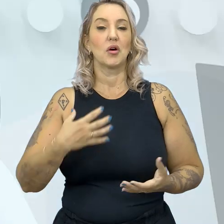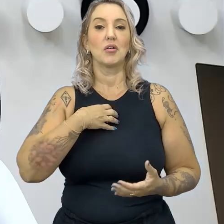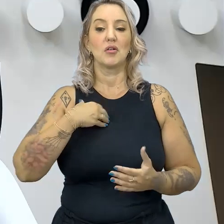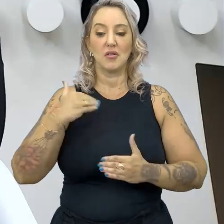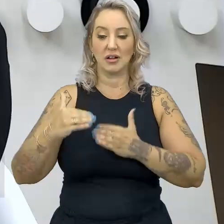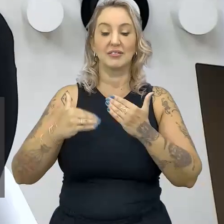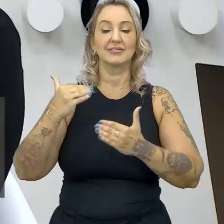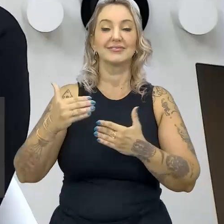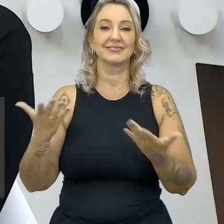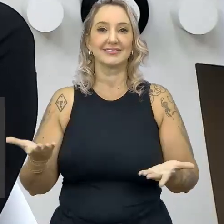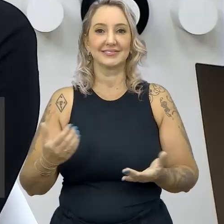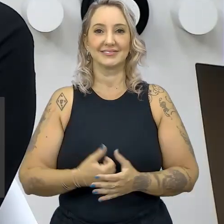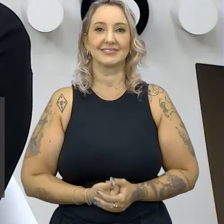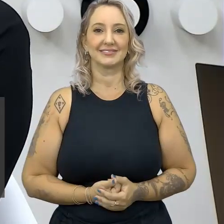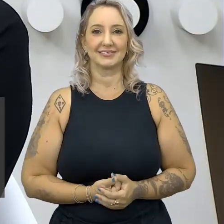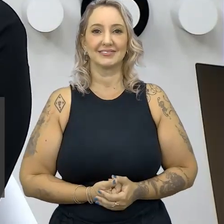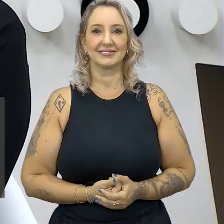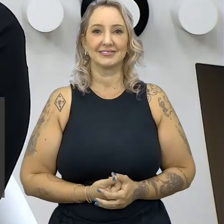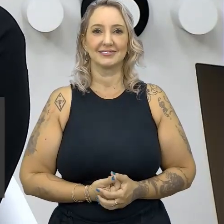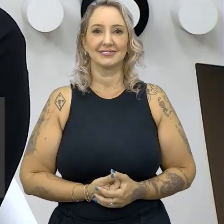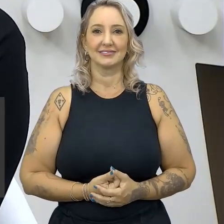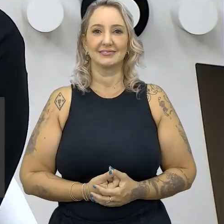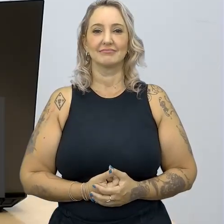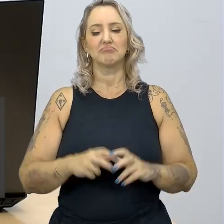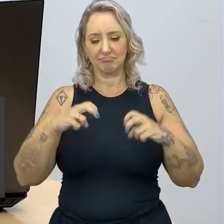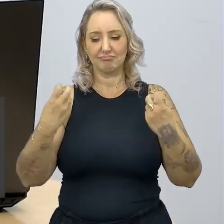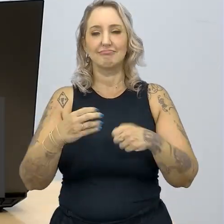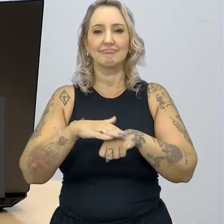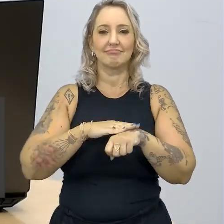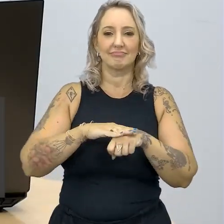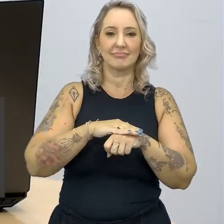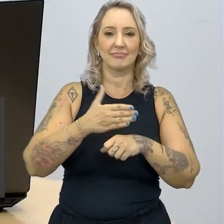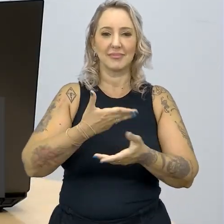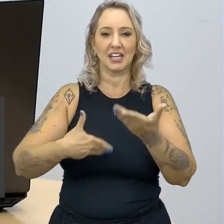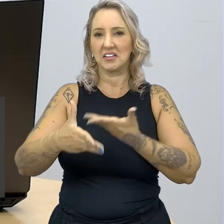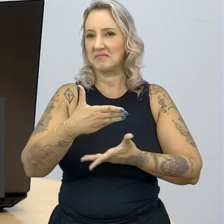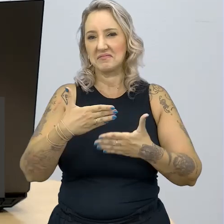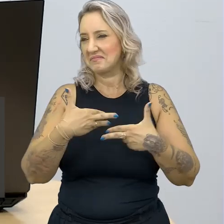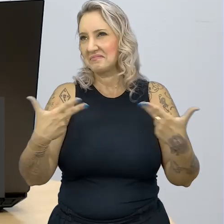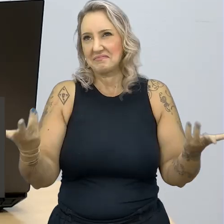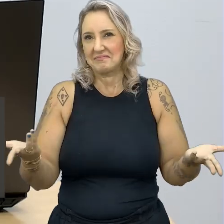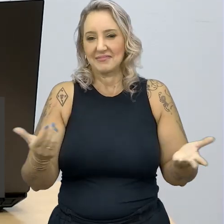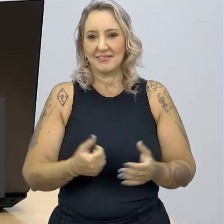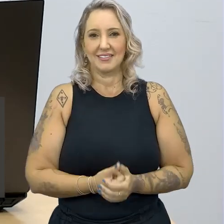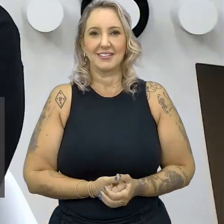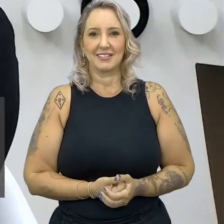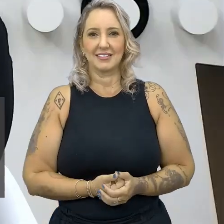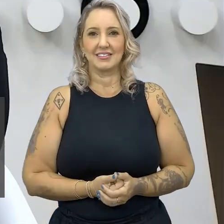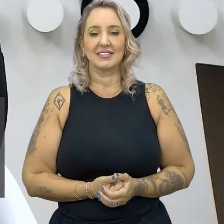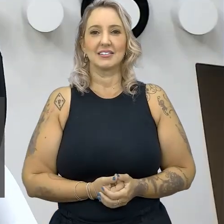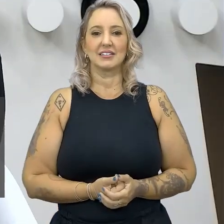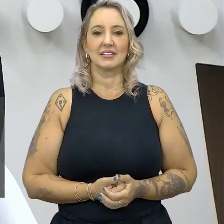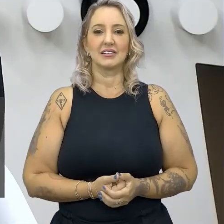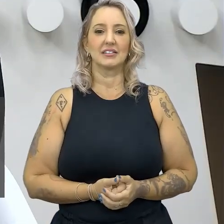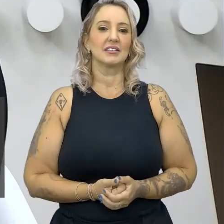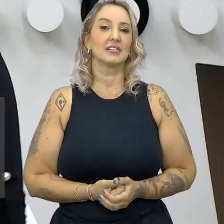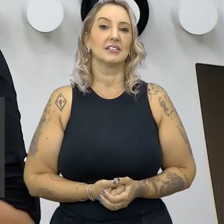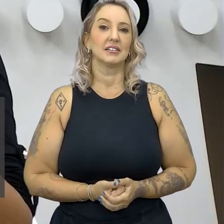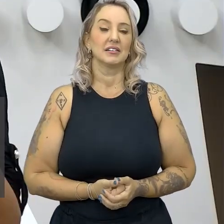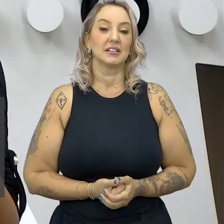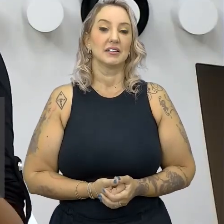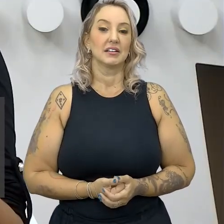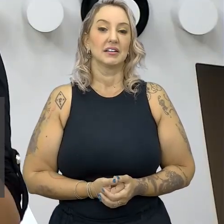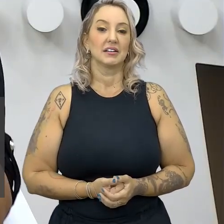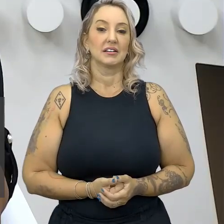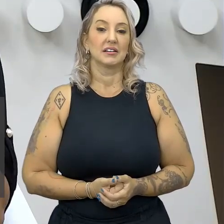Desculpa. Mas é isso mesmo, uma roda de conversa, qual que foi o seu segundo? Roda de conversa, um